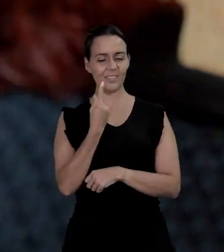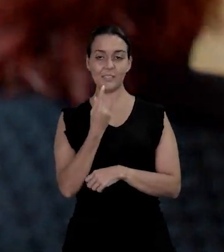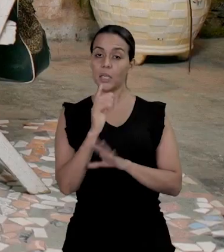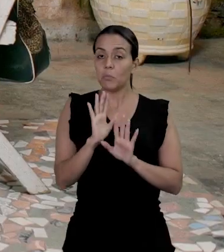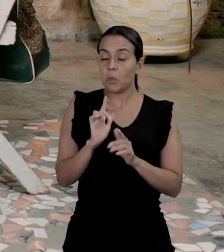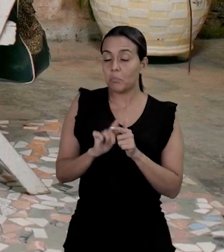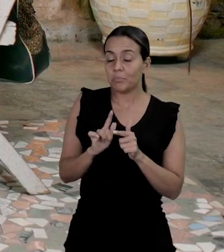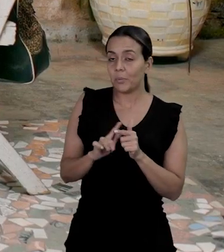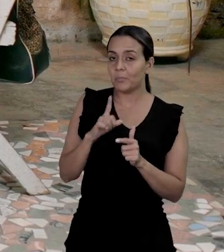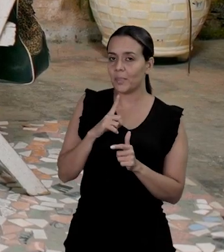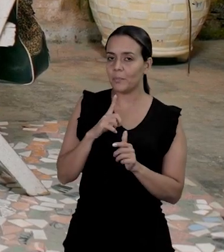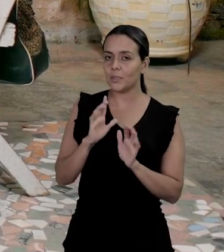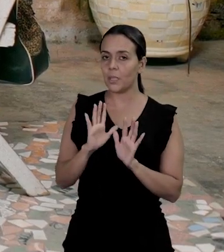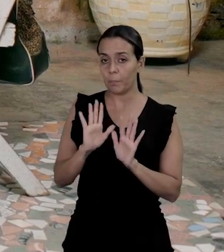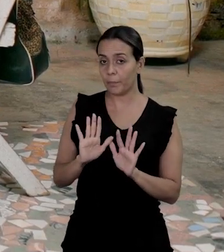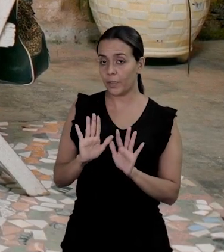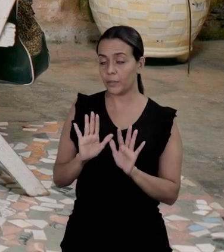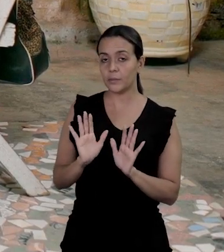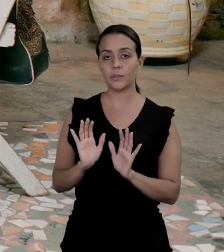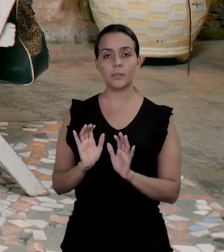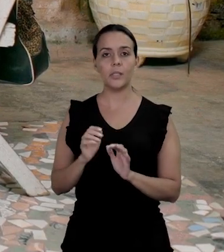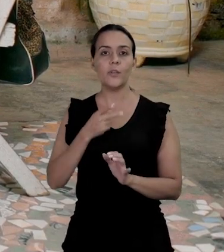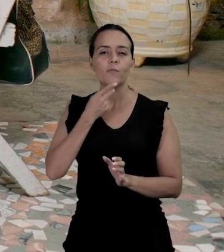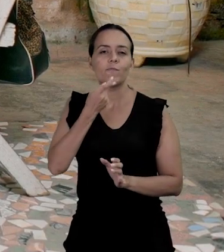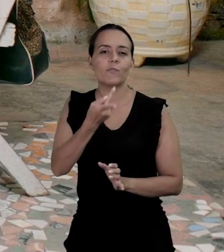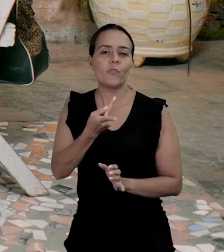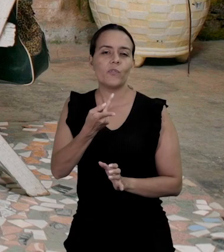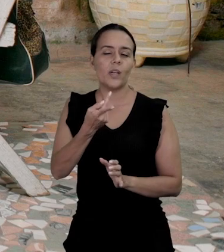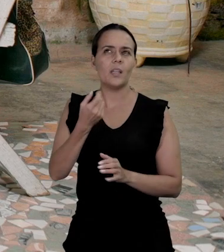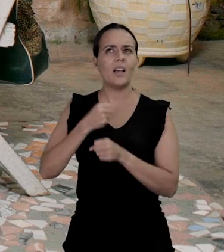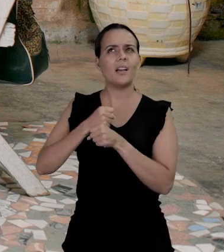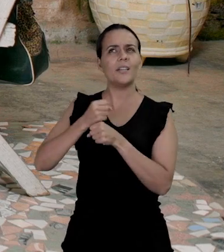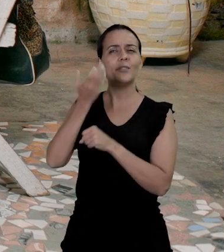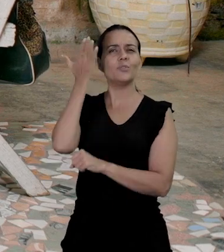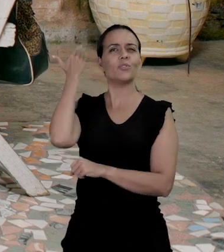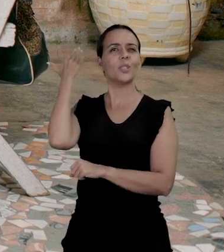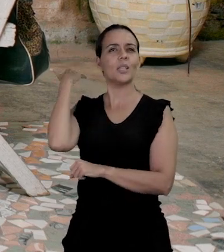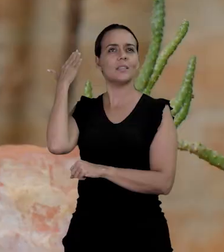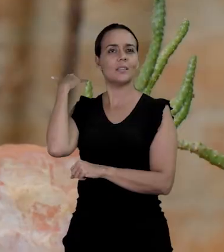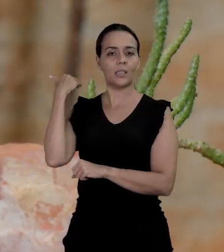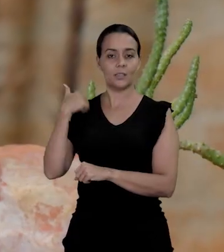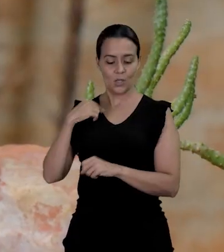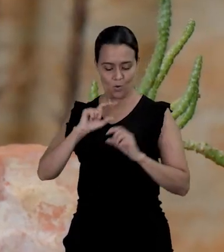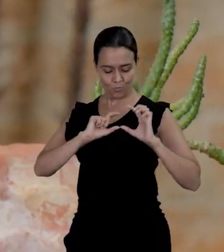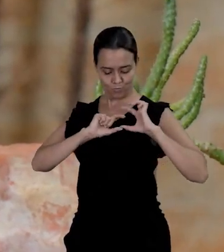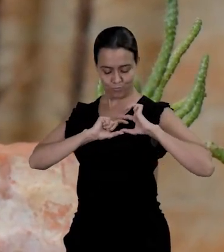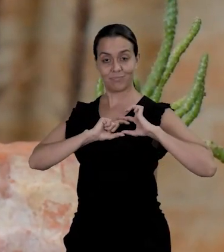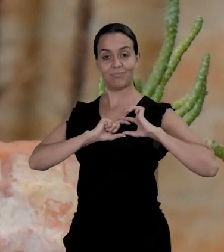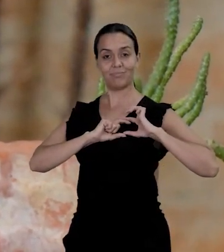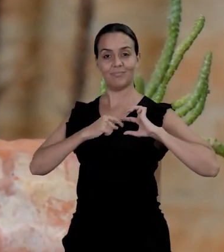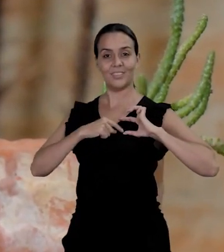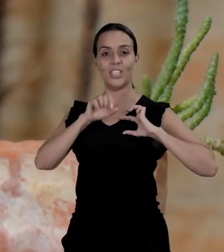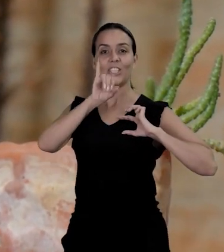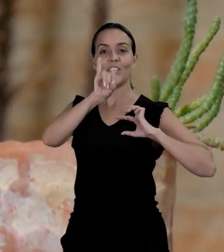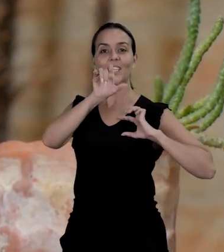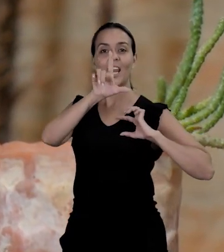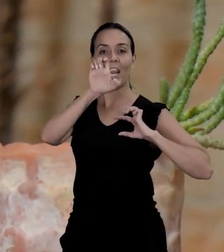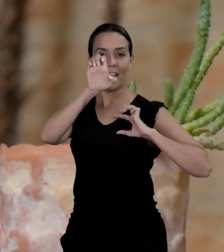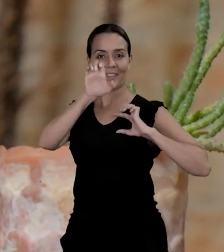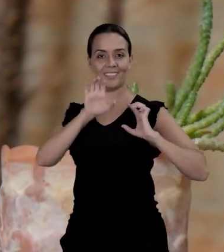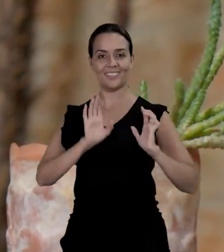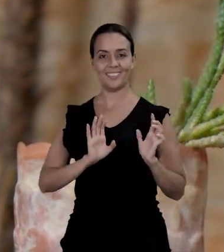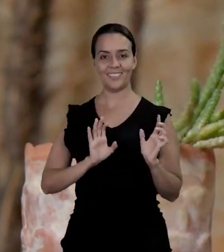Elo. Na verdade, eu vou falar que alguns anos atrás eu ainda tinha um broche que estava escrito